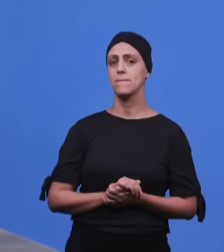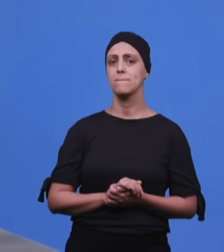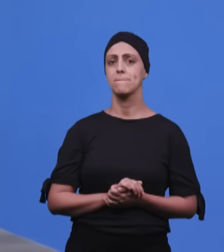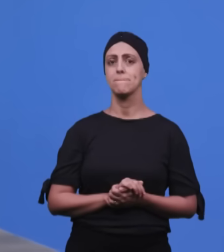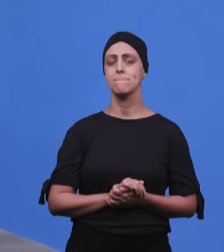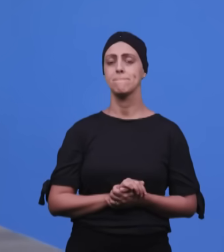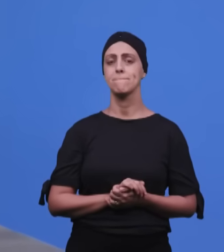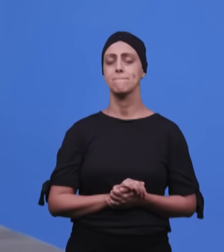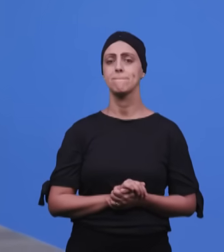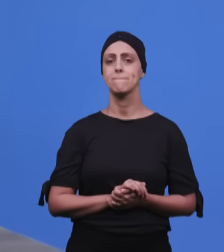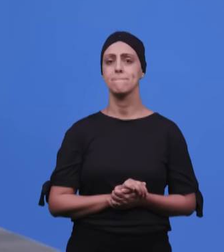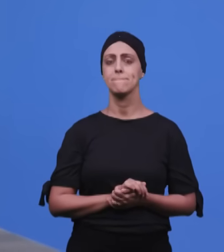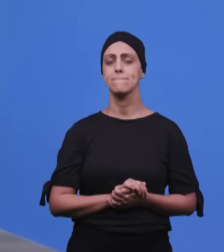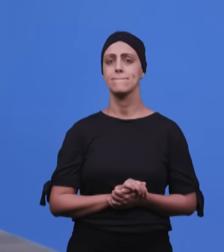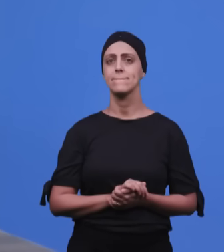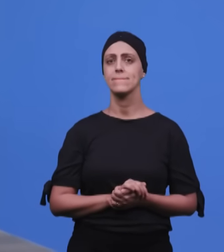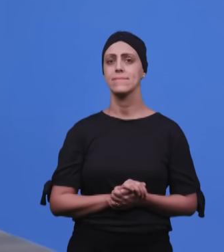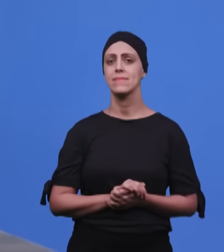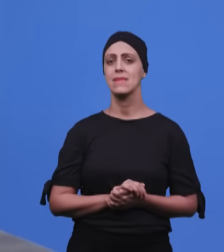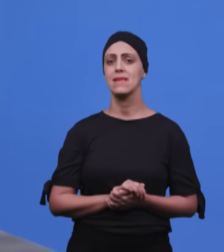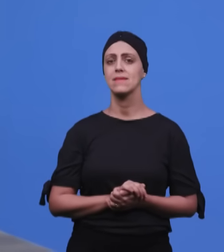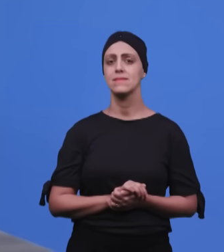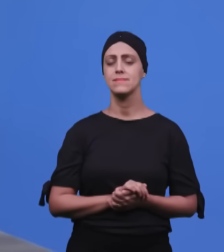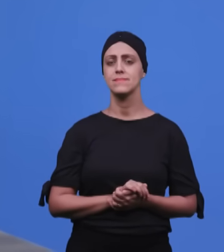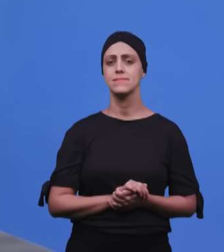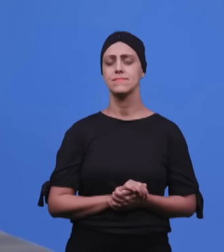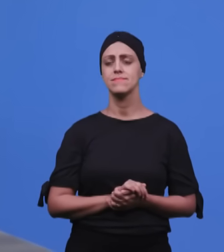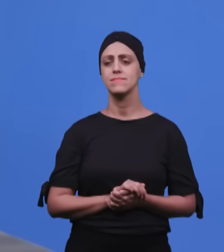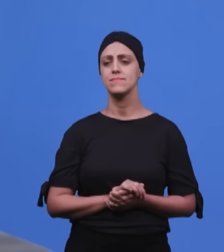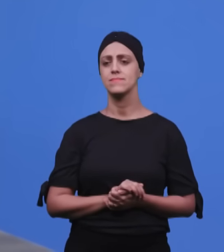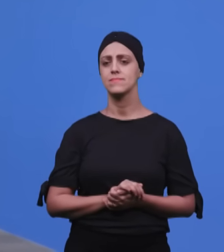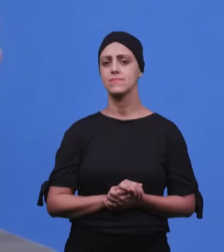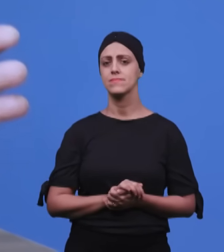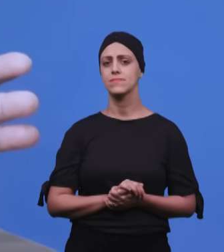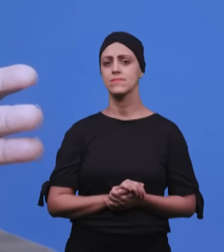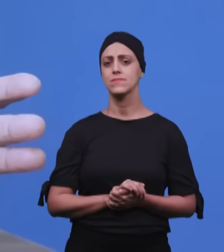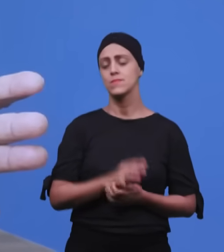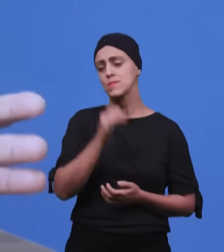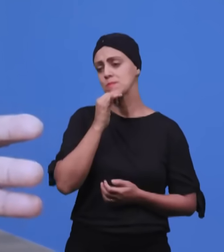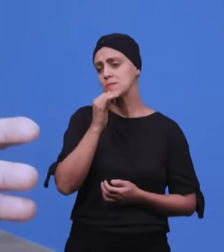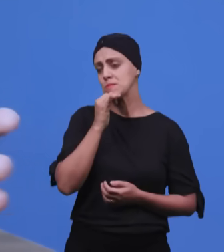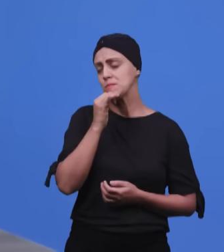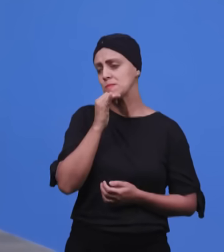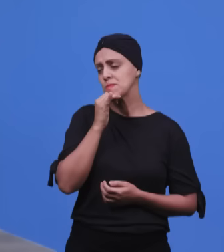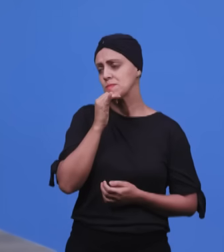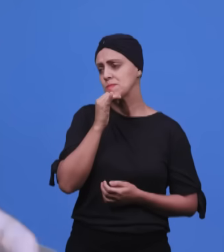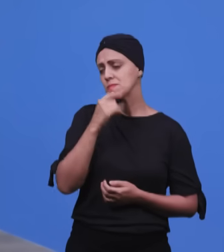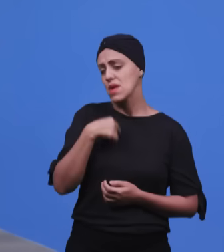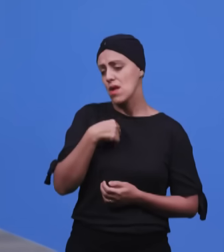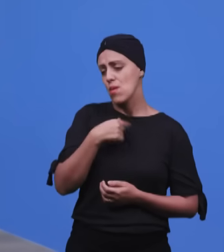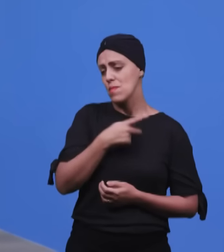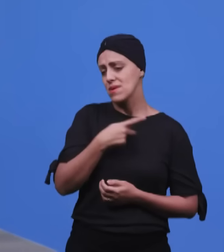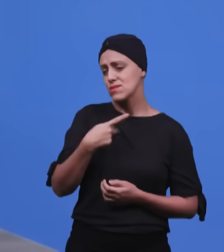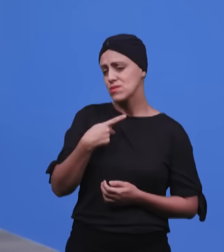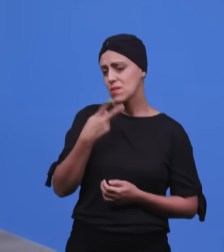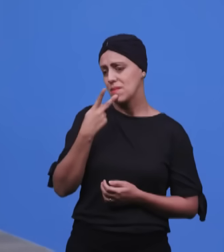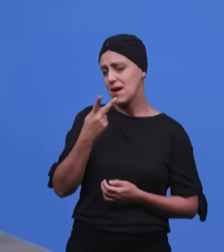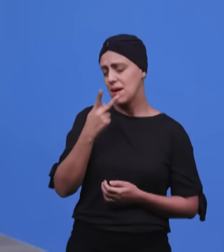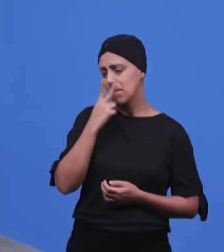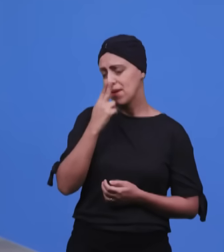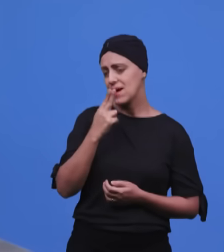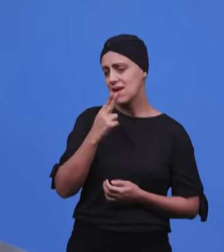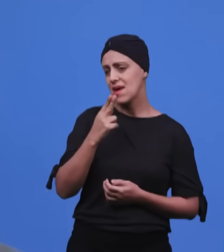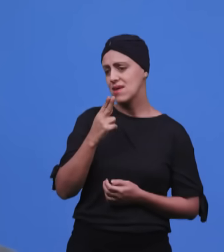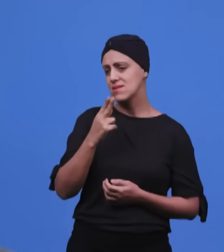e não vou te não vou assim ser um pastor que